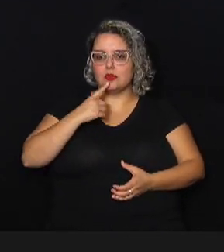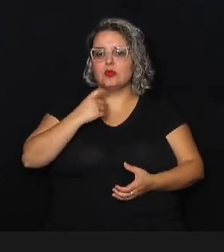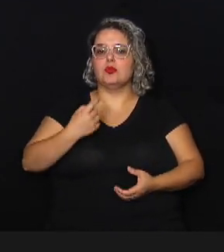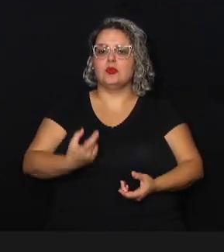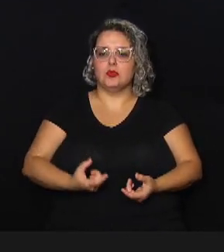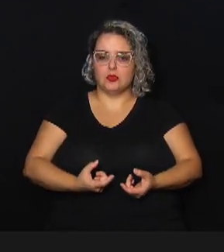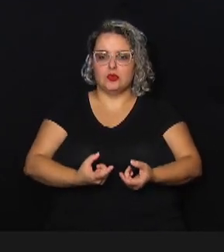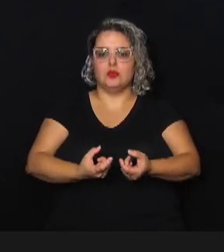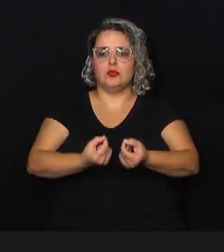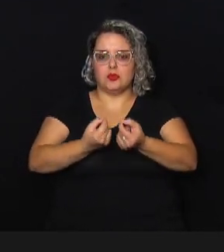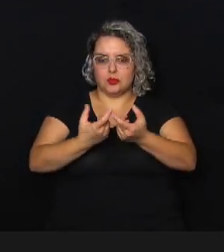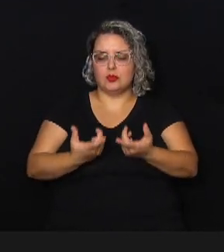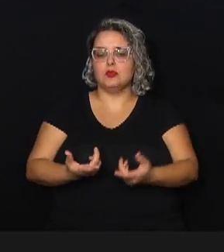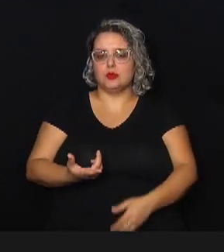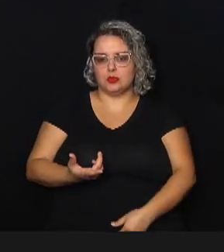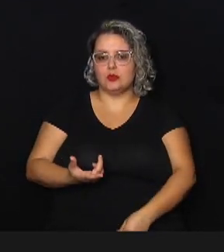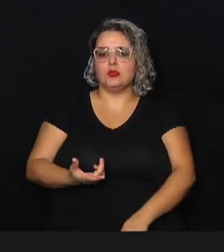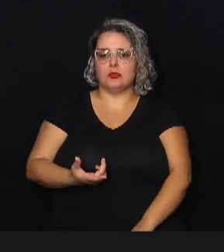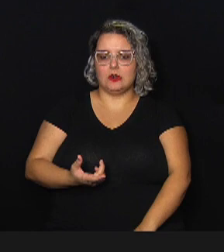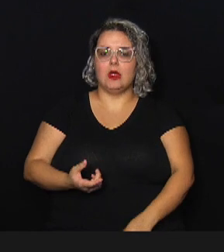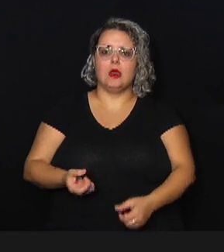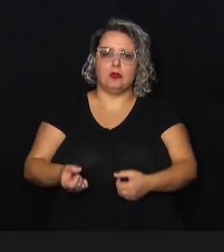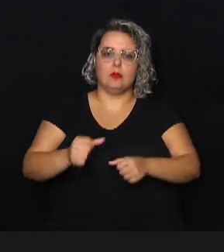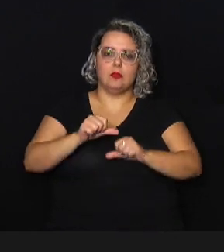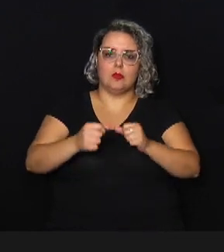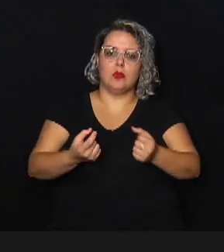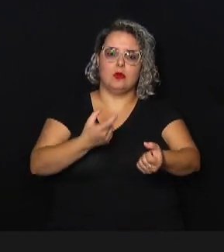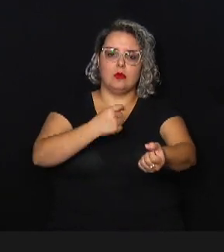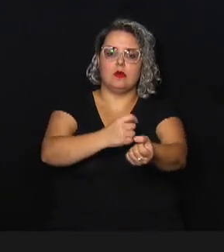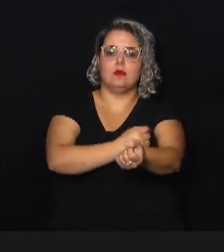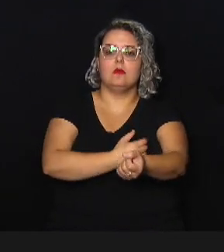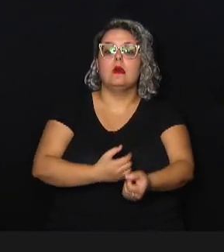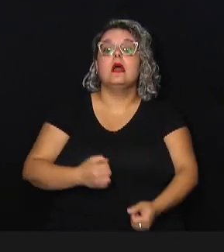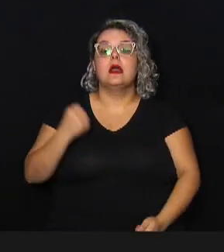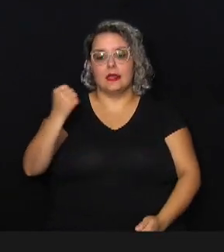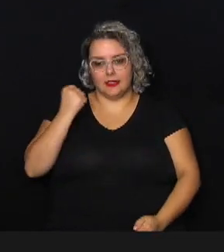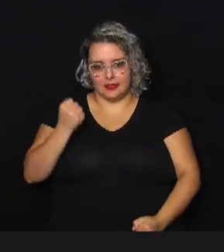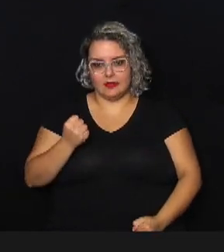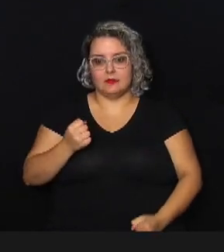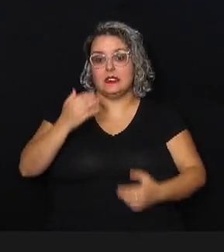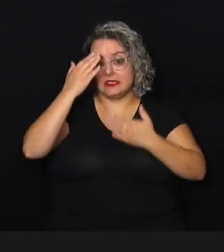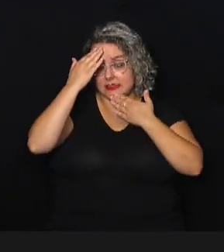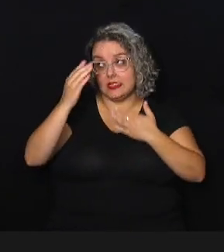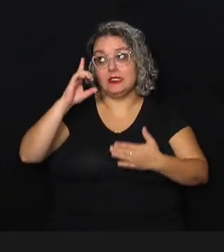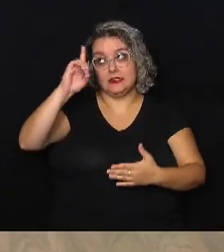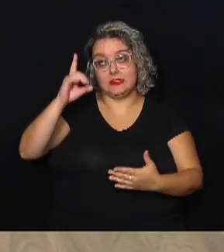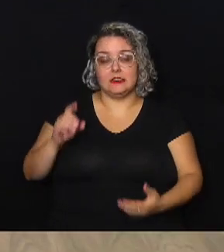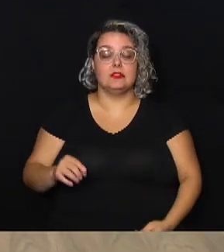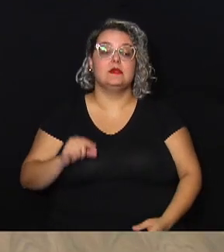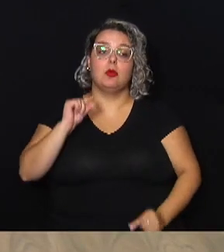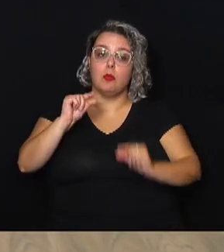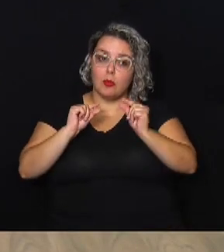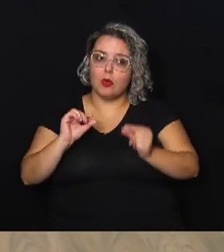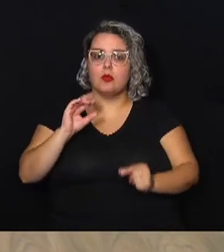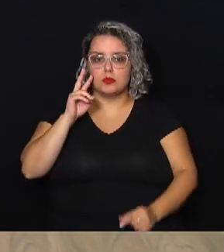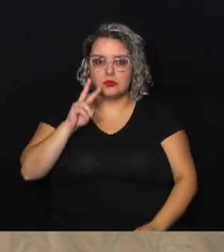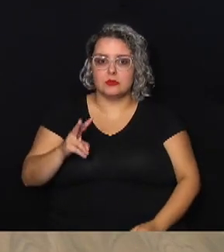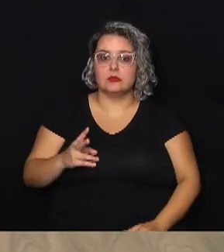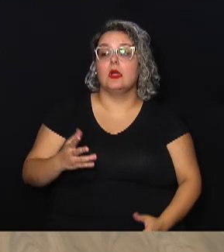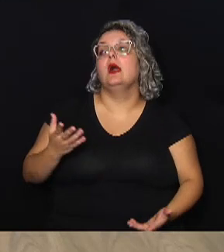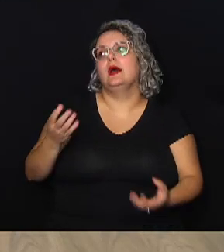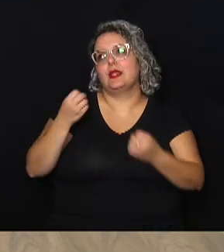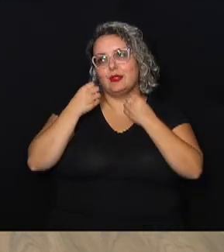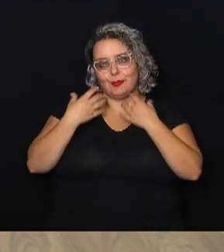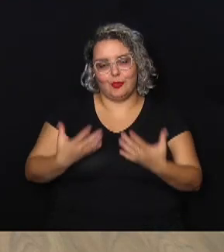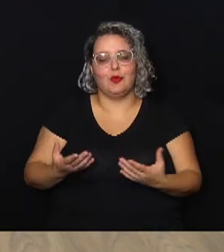E normalmente são casos bem graves. O senhor falou... Mas graças a Deus são raros, ainda bem. Que bom. E doutor, a gente estava falando